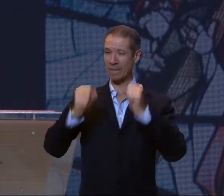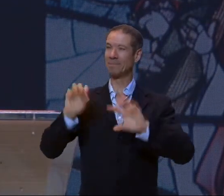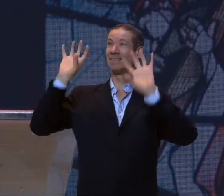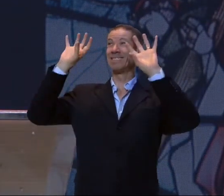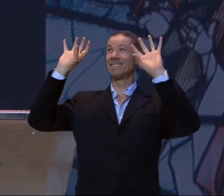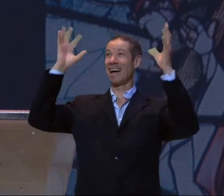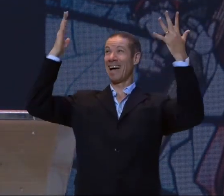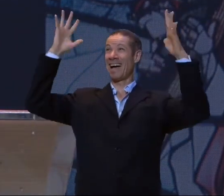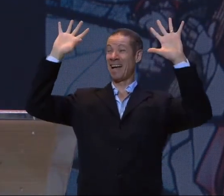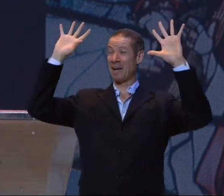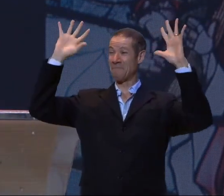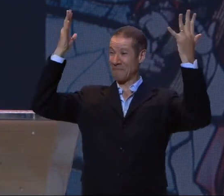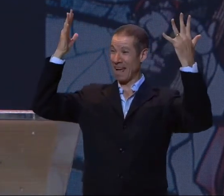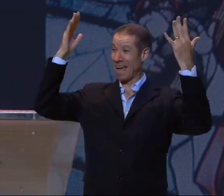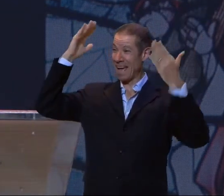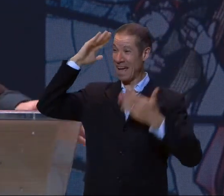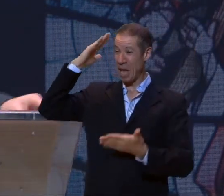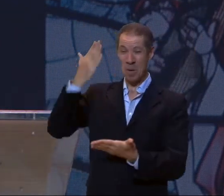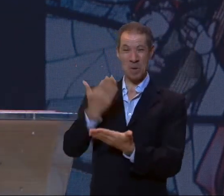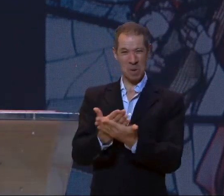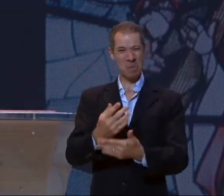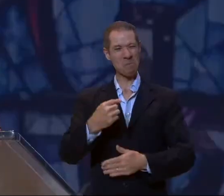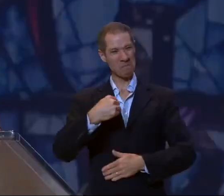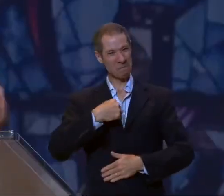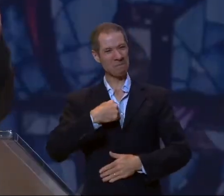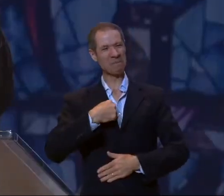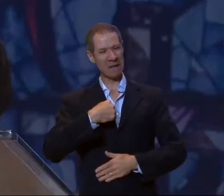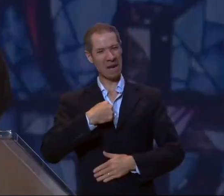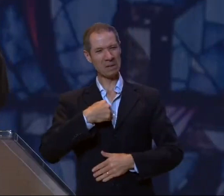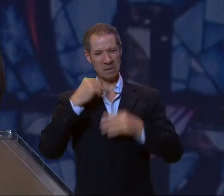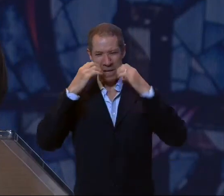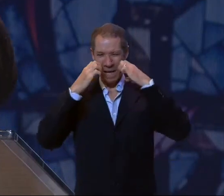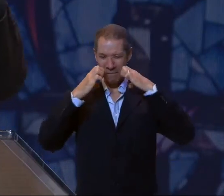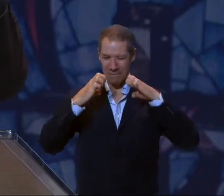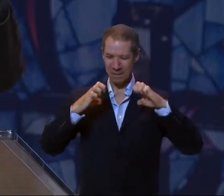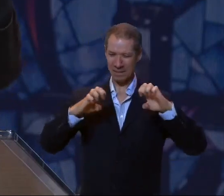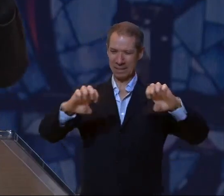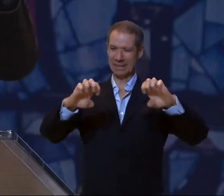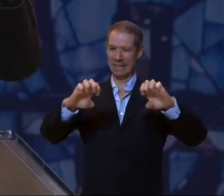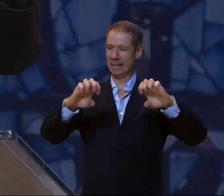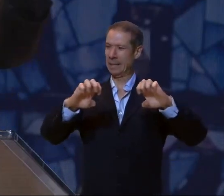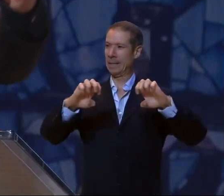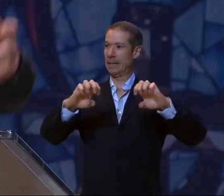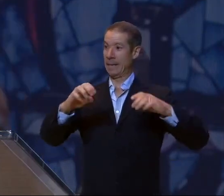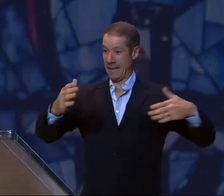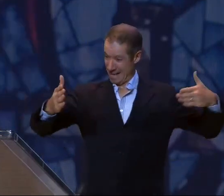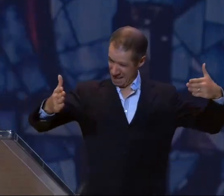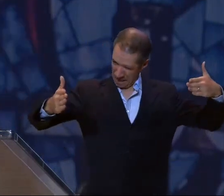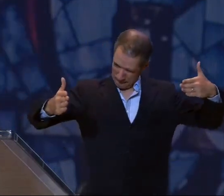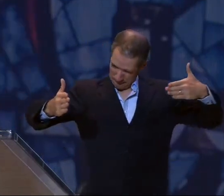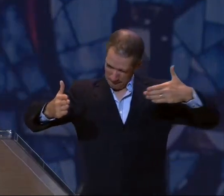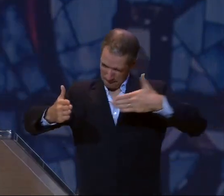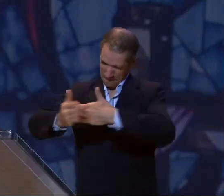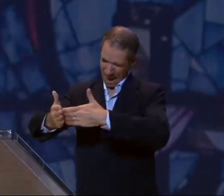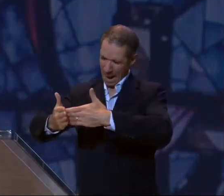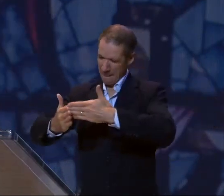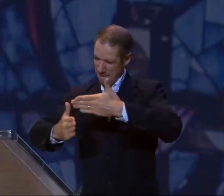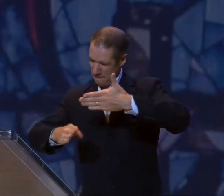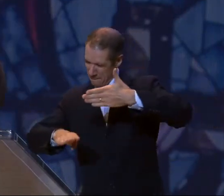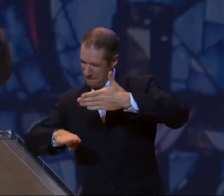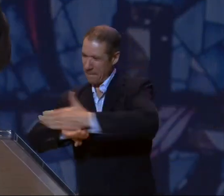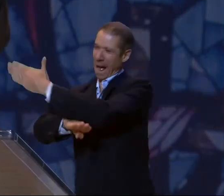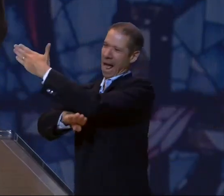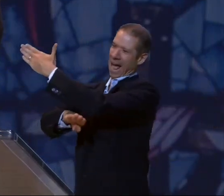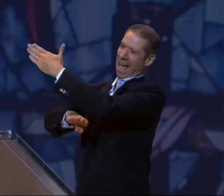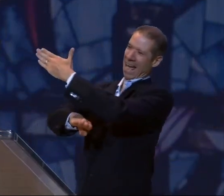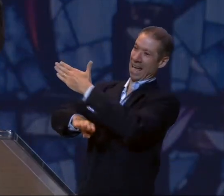celebrar, porque eu creio o Evangelho que quebra barreiras.